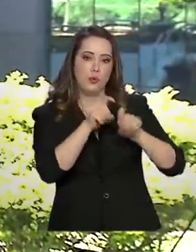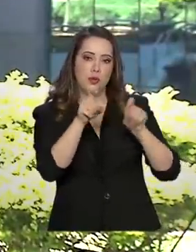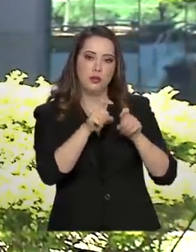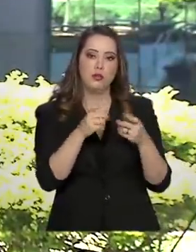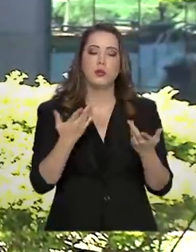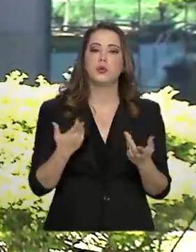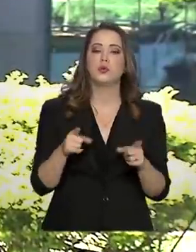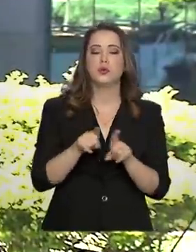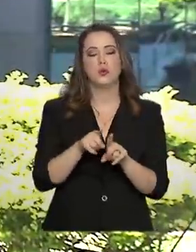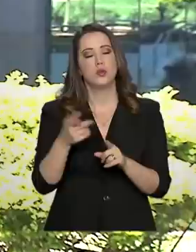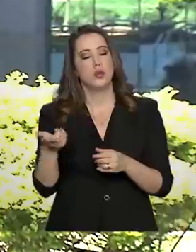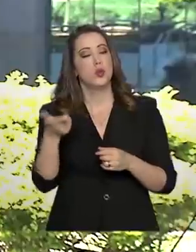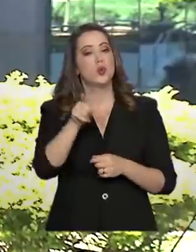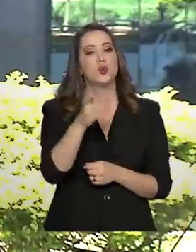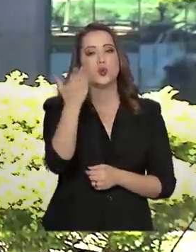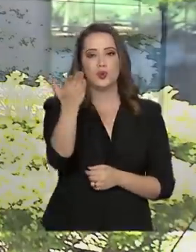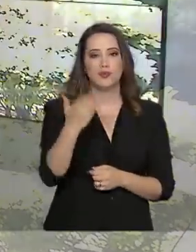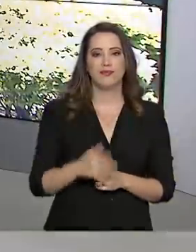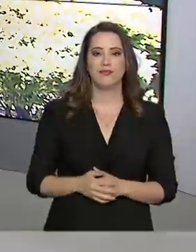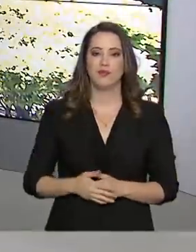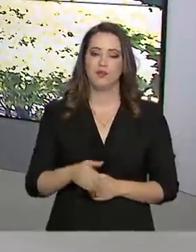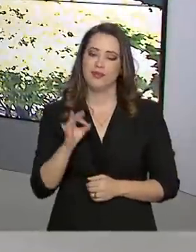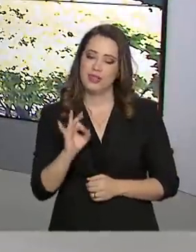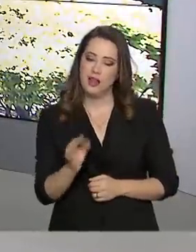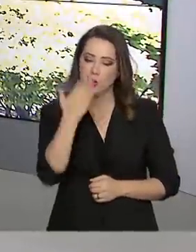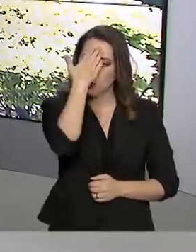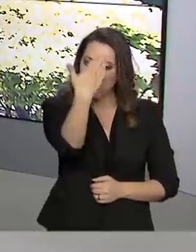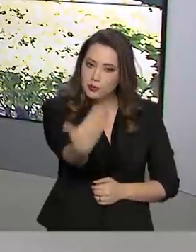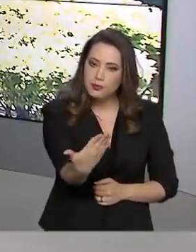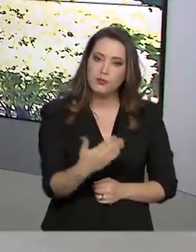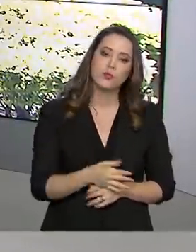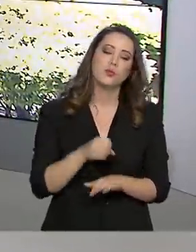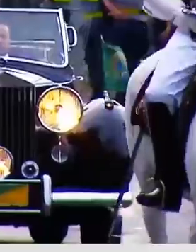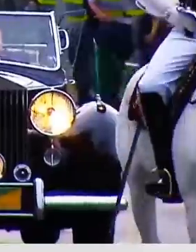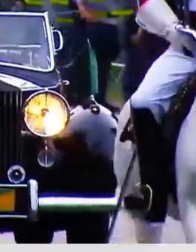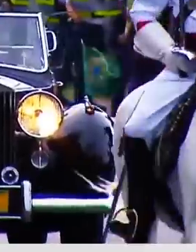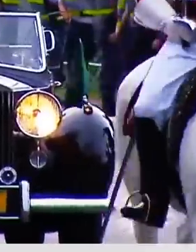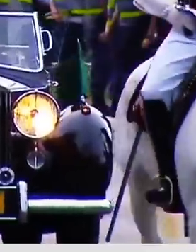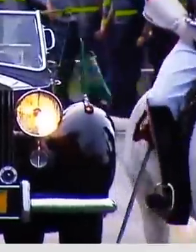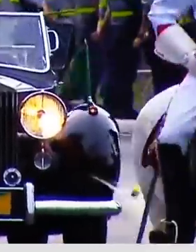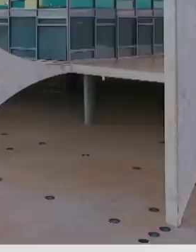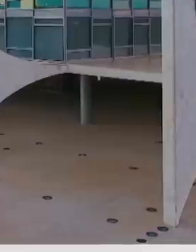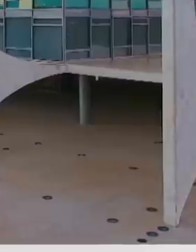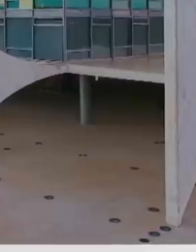windows renata voltamos com você obrigada luciana pelas suas informações